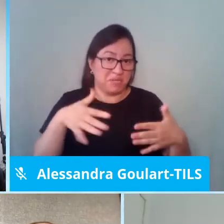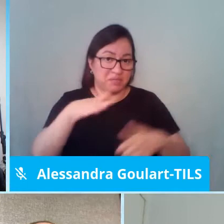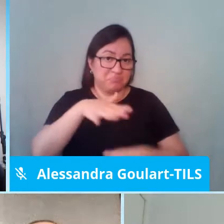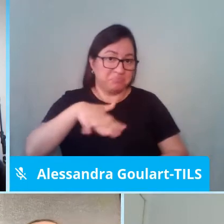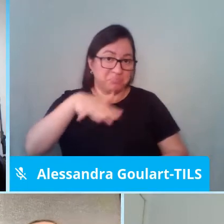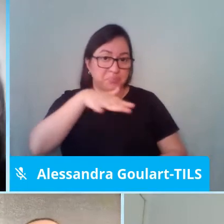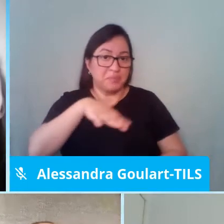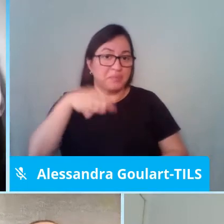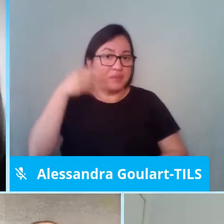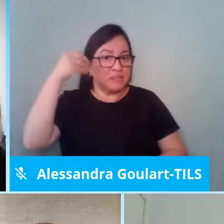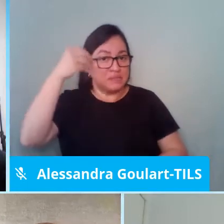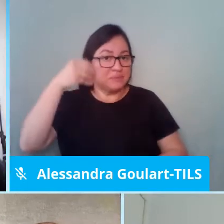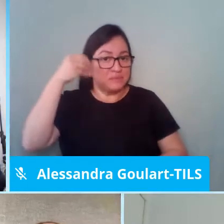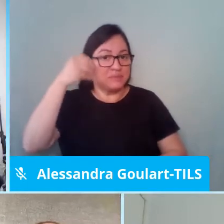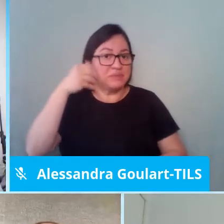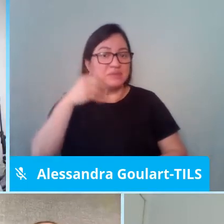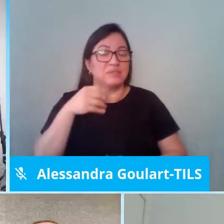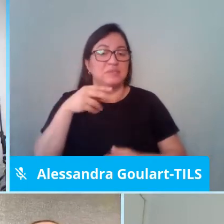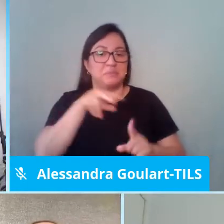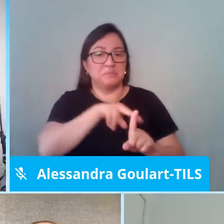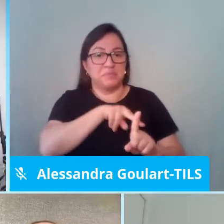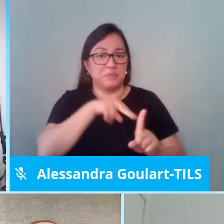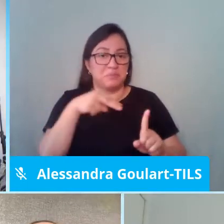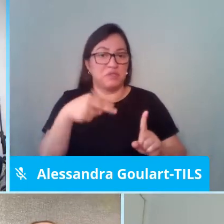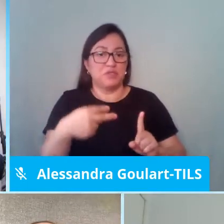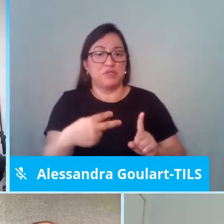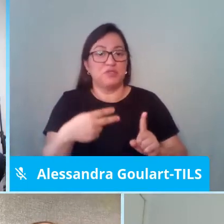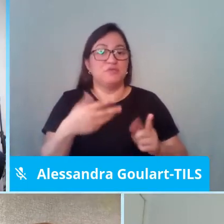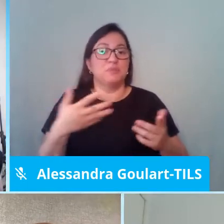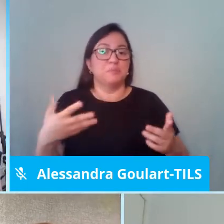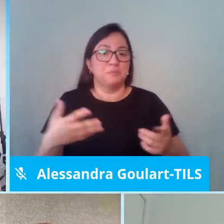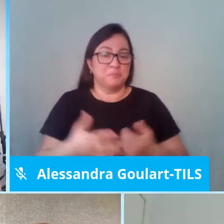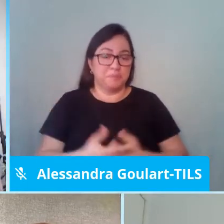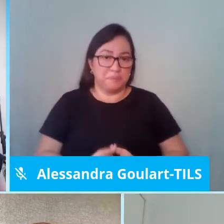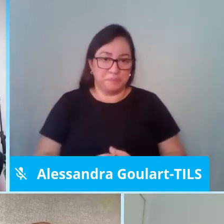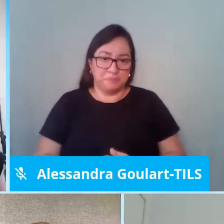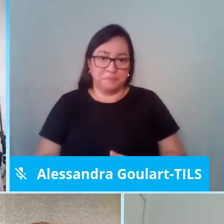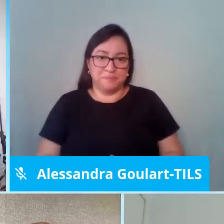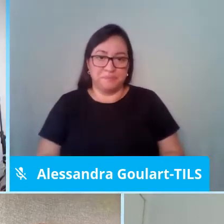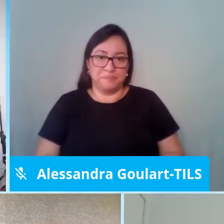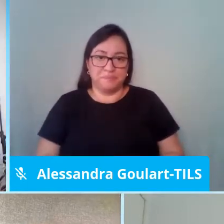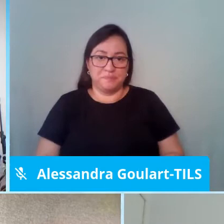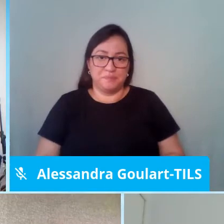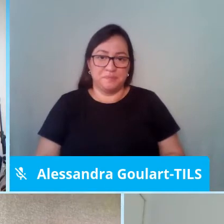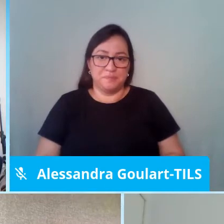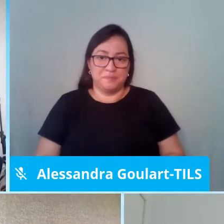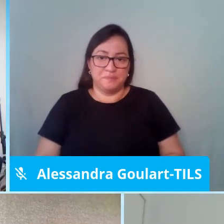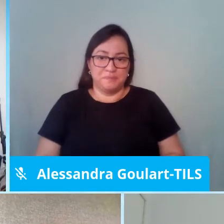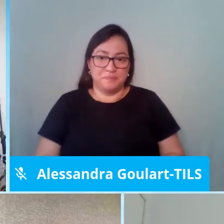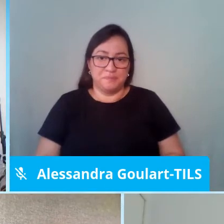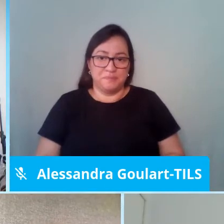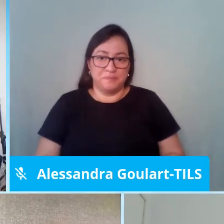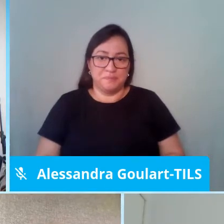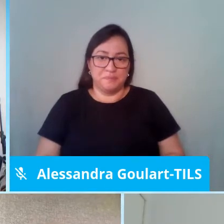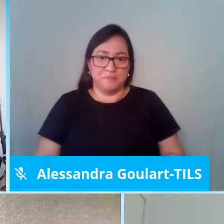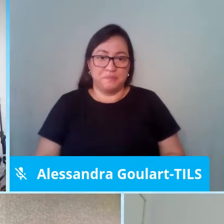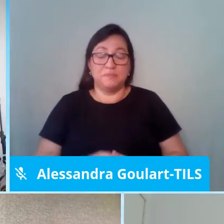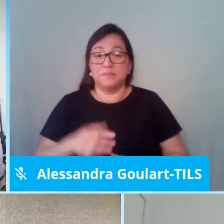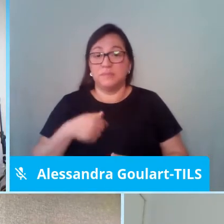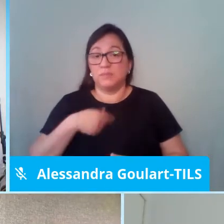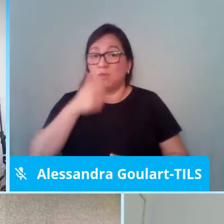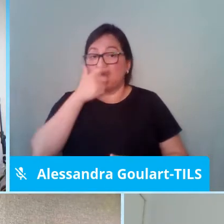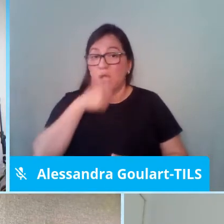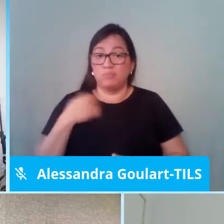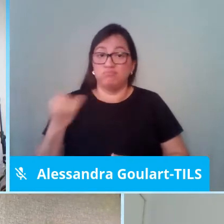também, de quem vê, observa, trabalha com muita coisa. Eu acho que é bem importante isso, porque